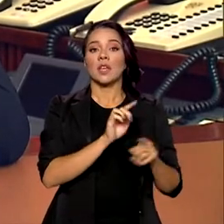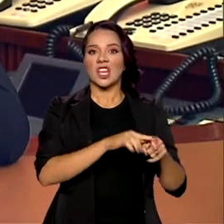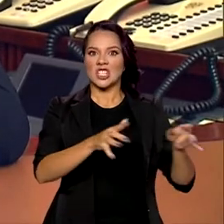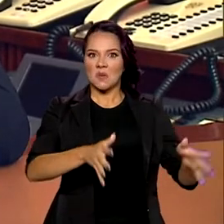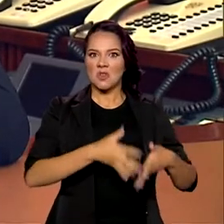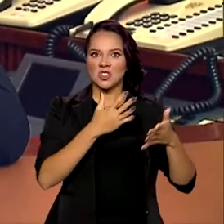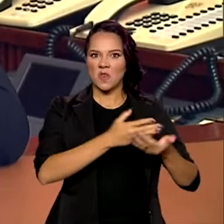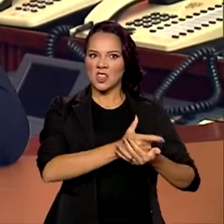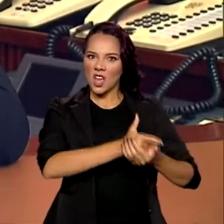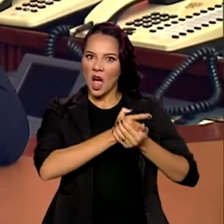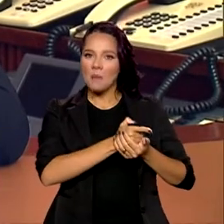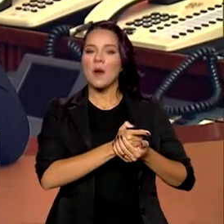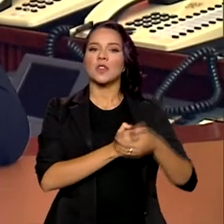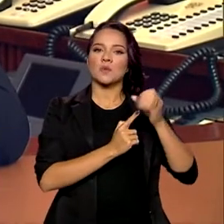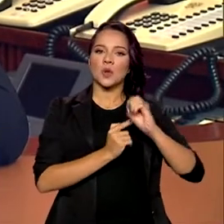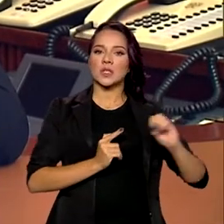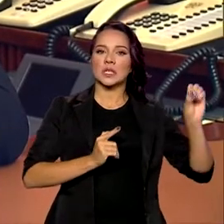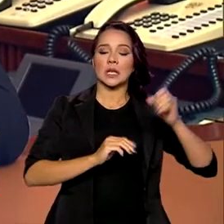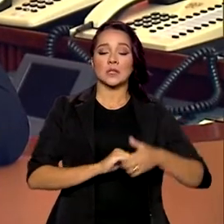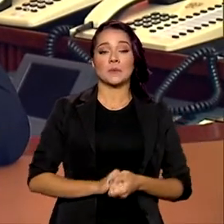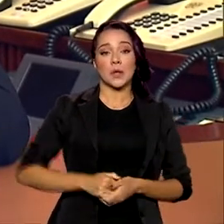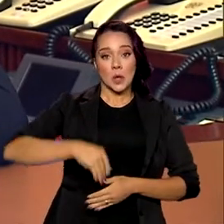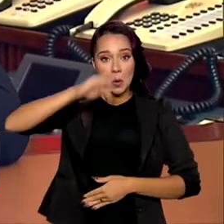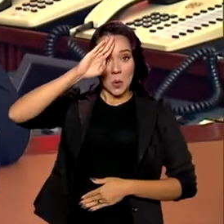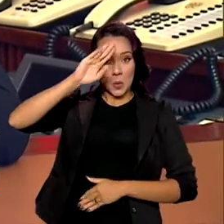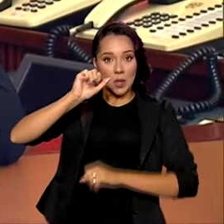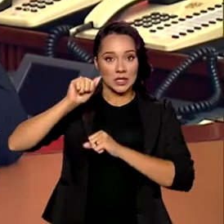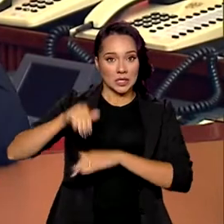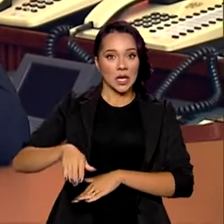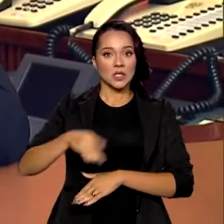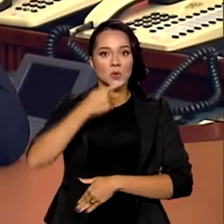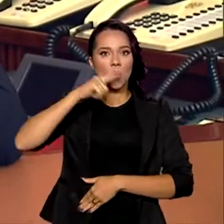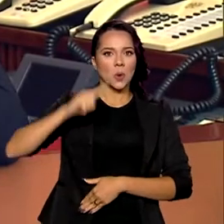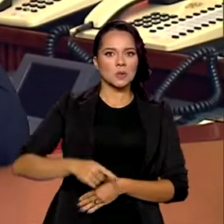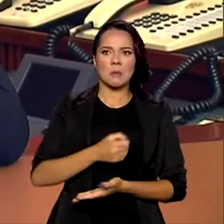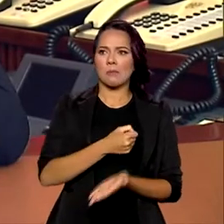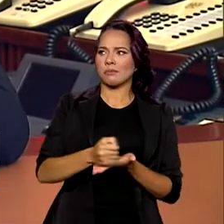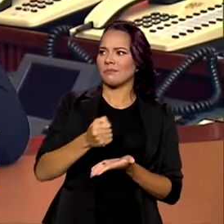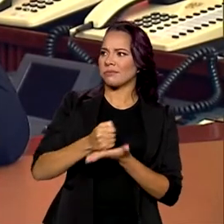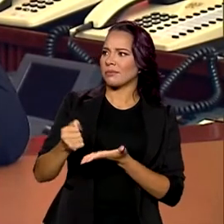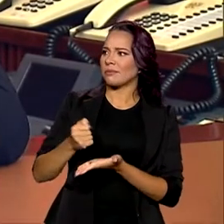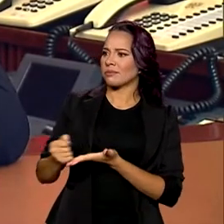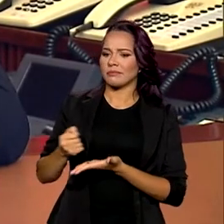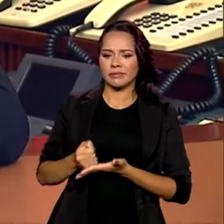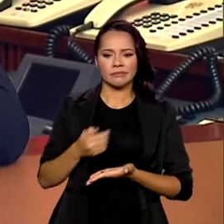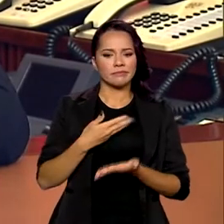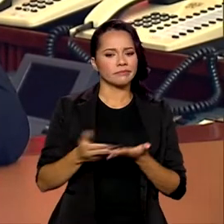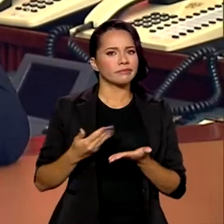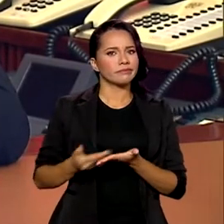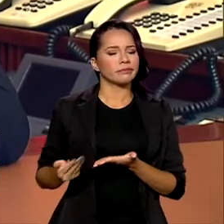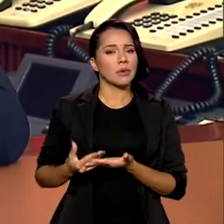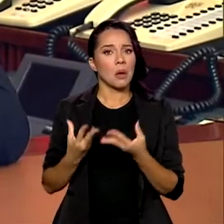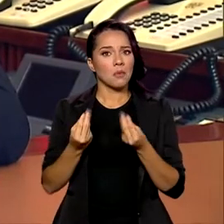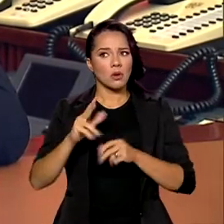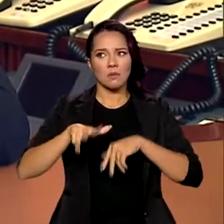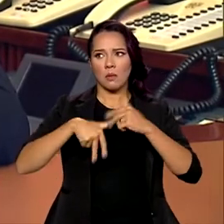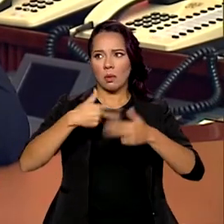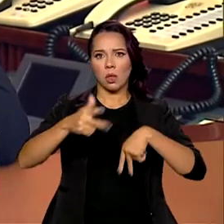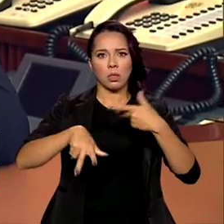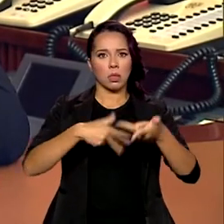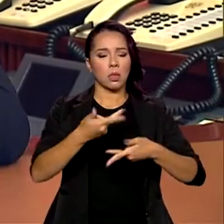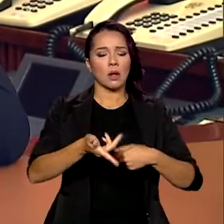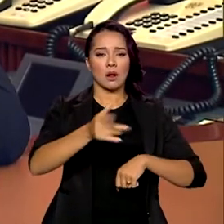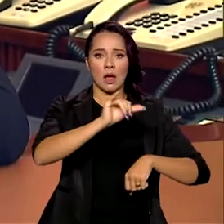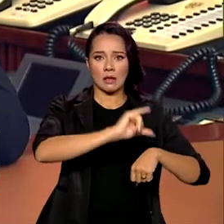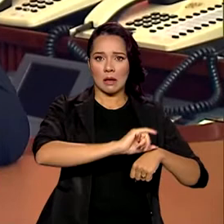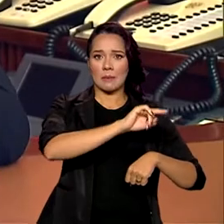e armados pelo Ocidente. O exército russo sofreu muitas perdas nas contraofensivas ucranianas nas regiões de